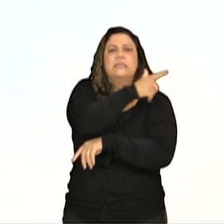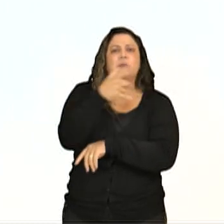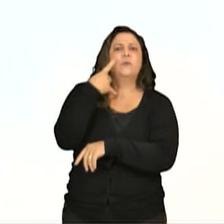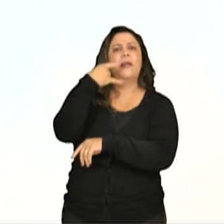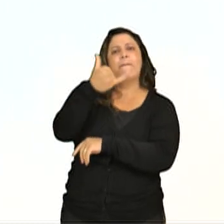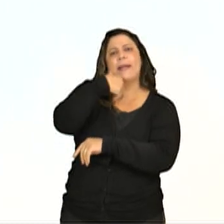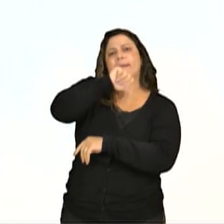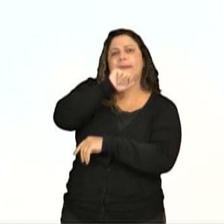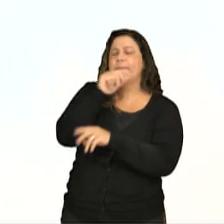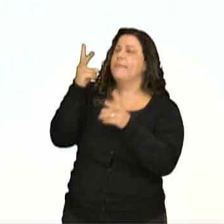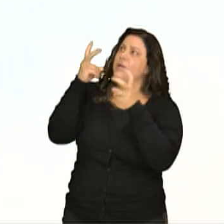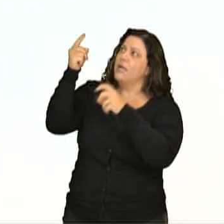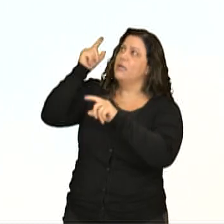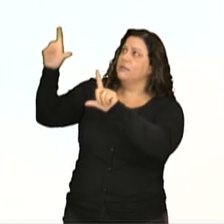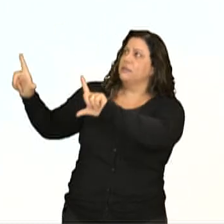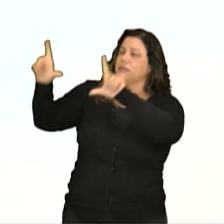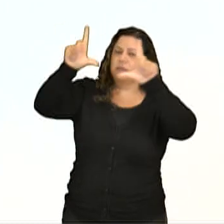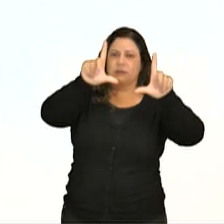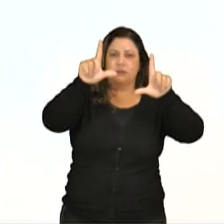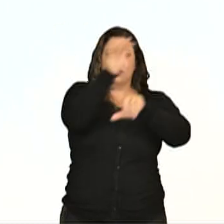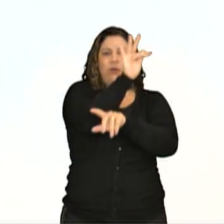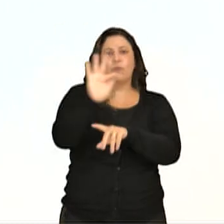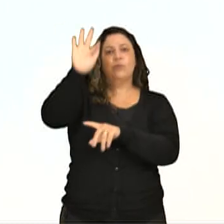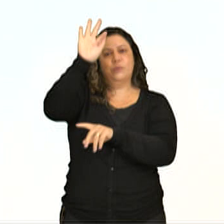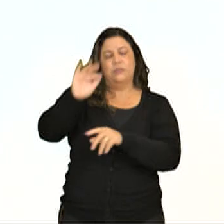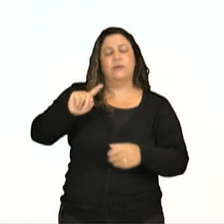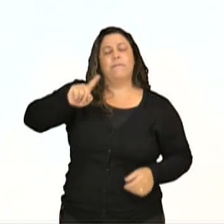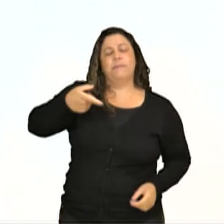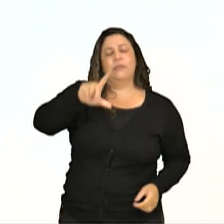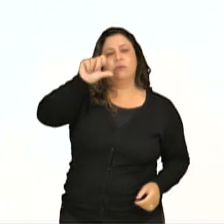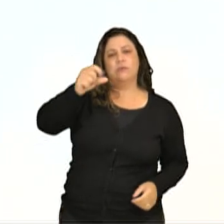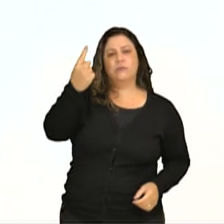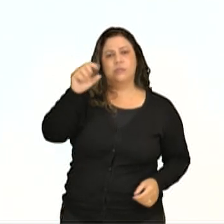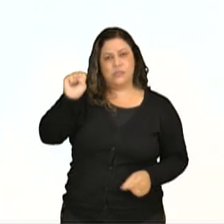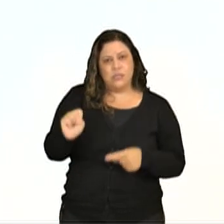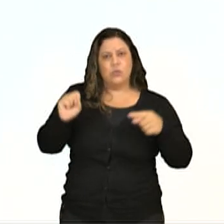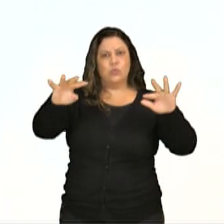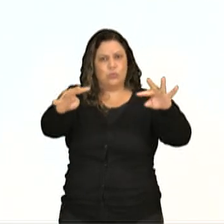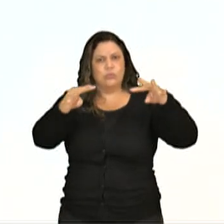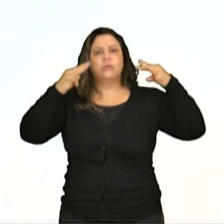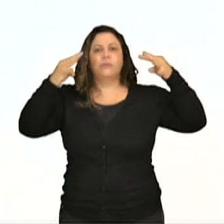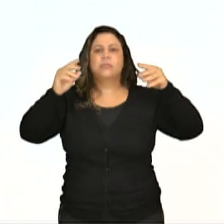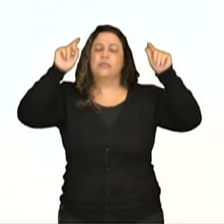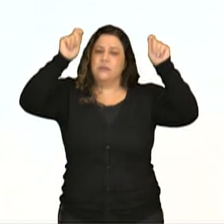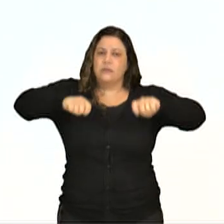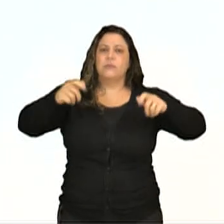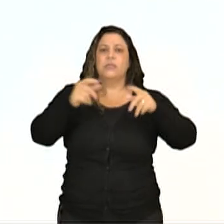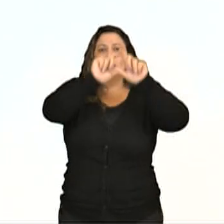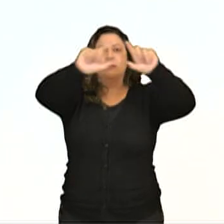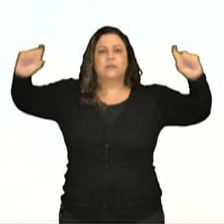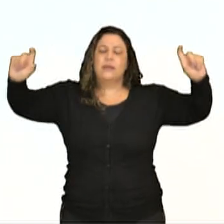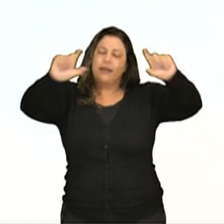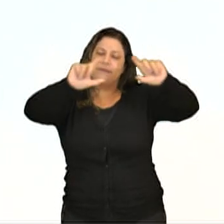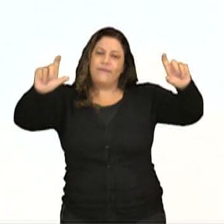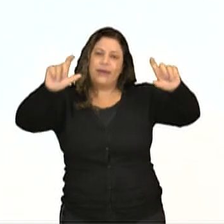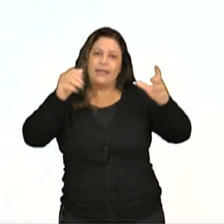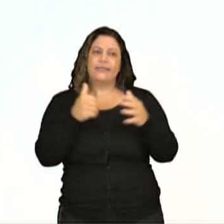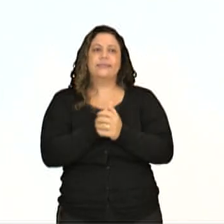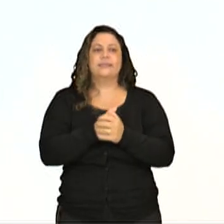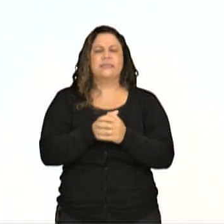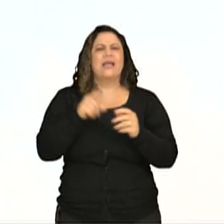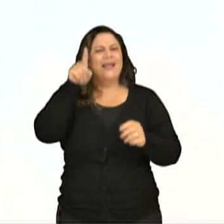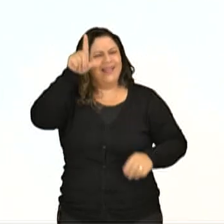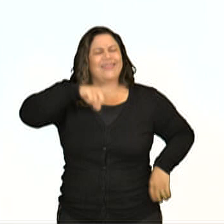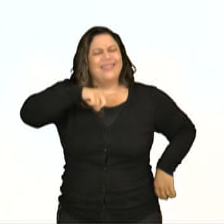guerra? Este cartaz francês de 1918 chamava atenção para isso, onde a frase ali em cima, há em